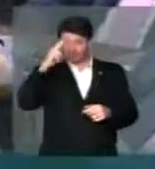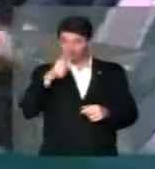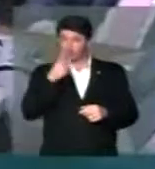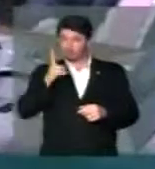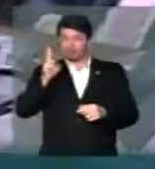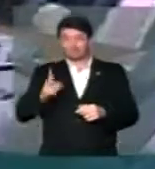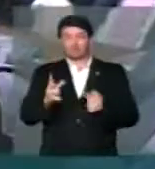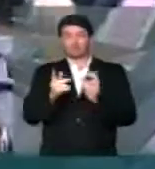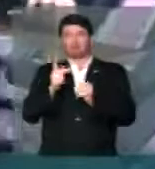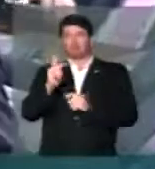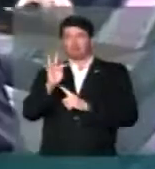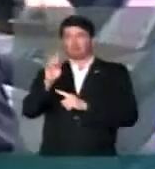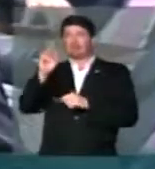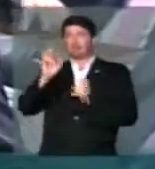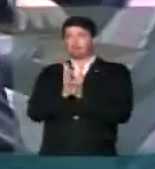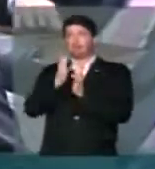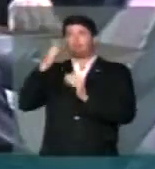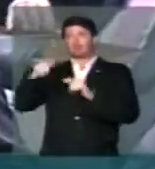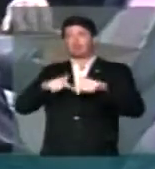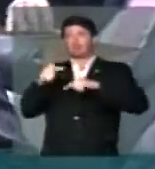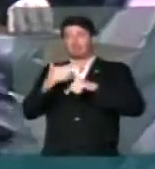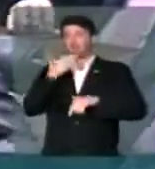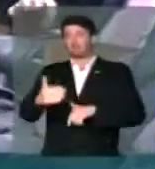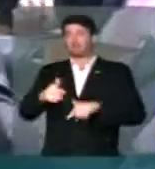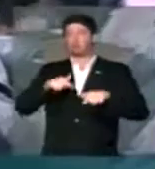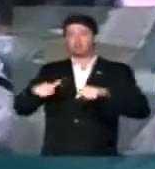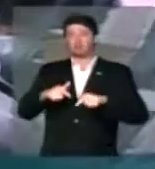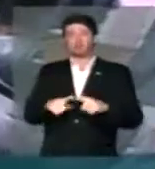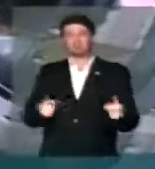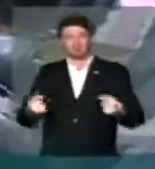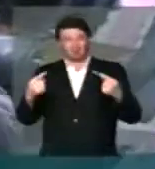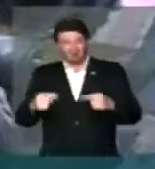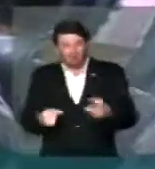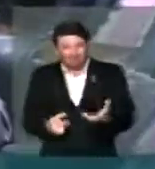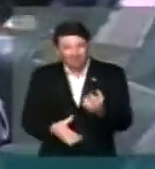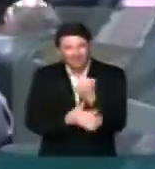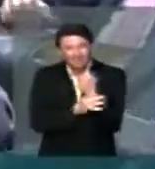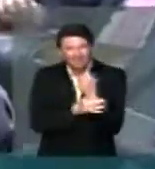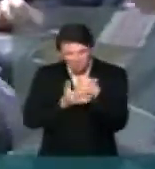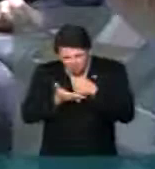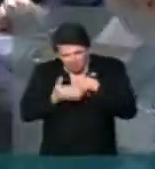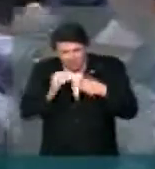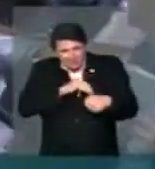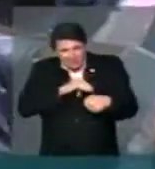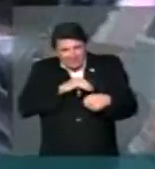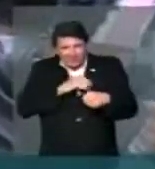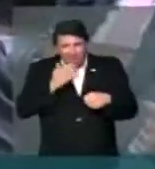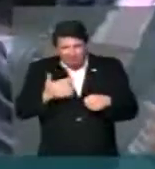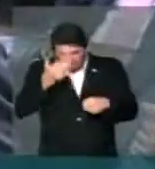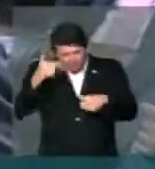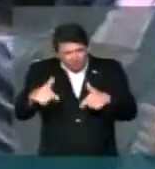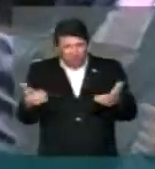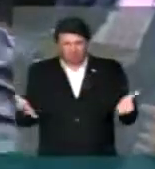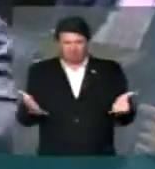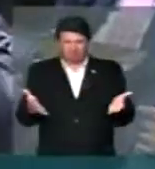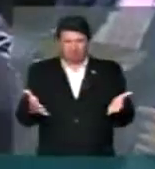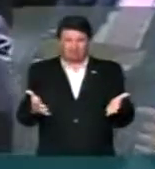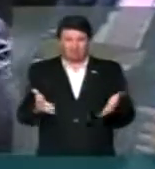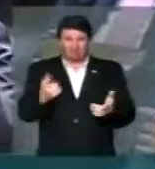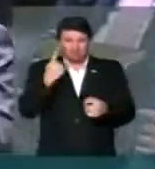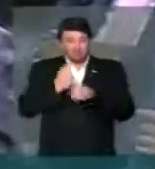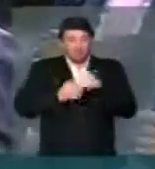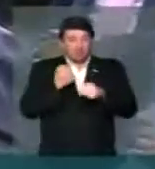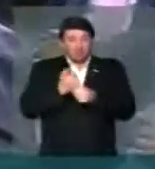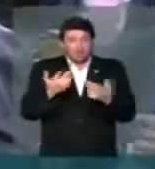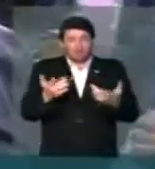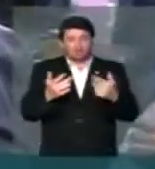sempre foi partido dos trabalhadores para defender os trabalhadores. Agora, é contra garantir um mínimo de 2% de aumento real por